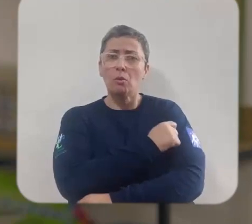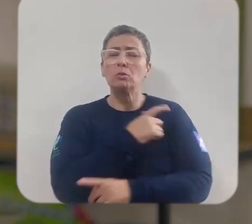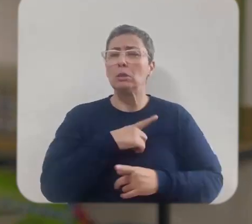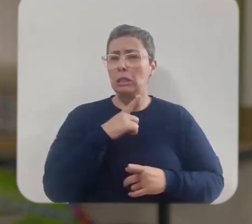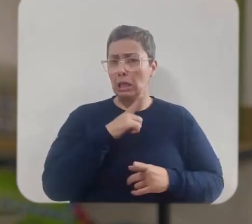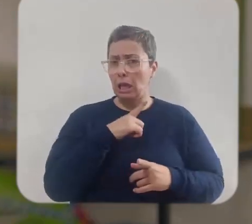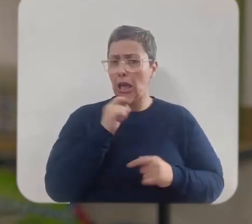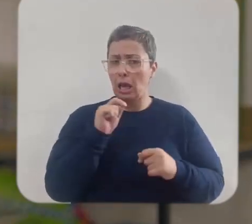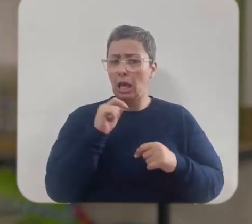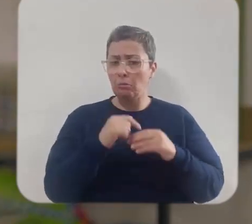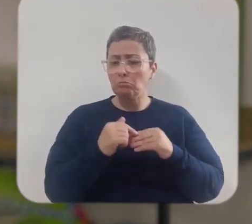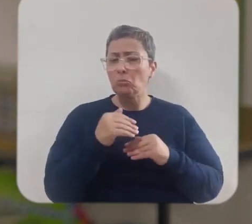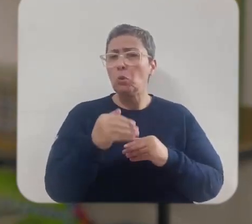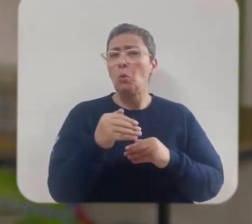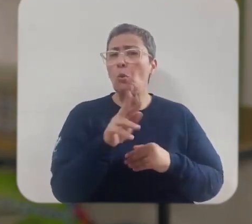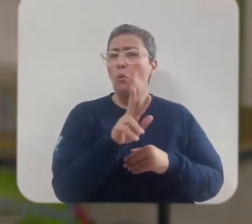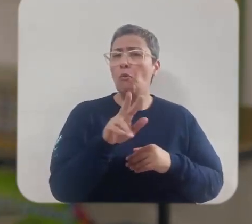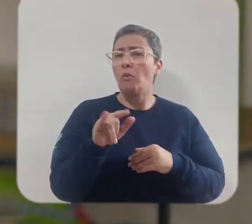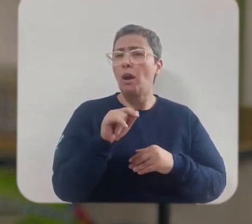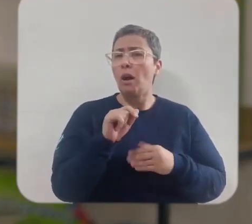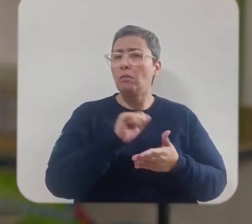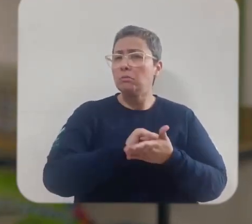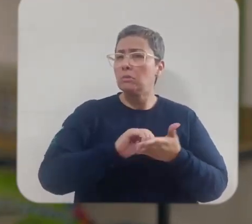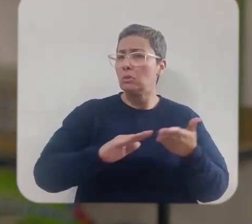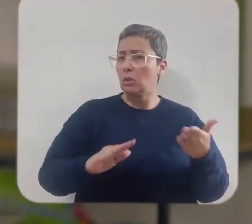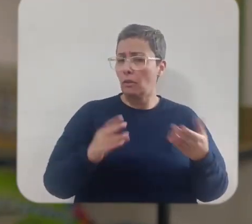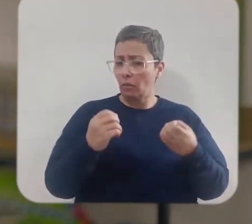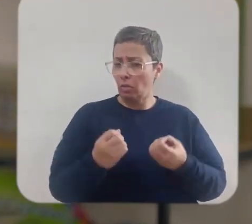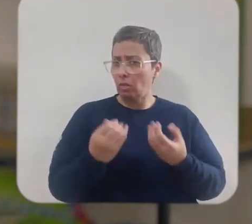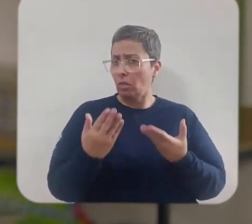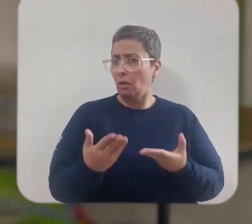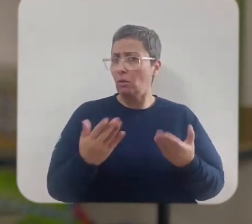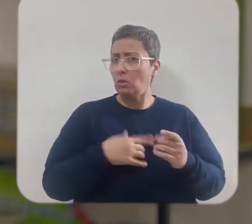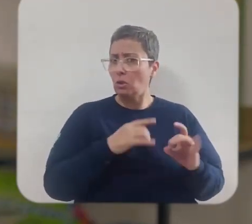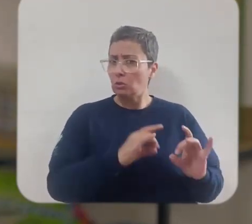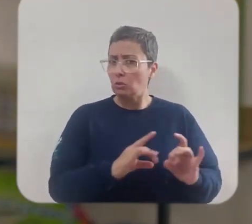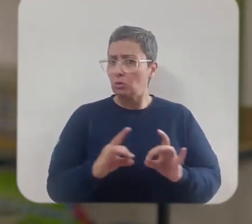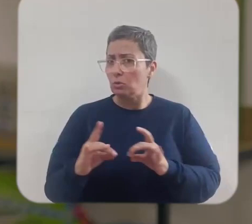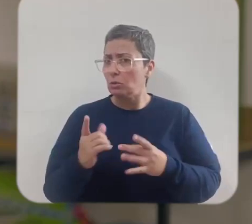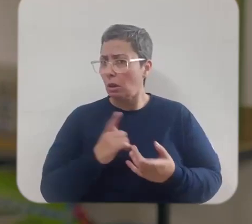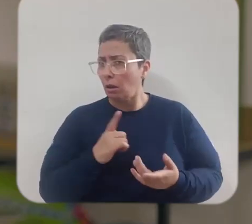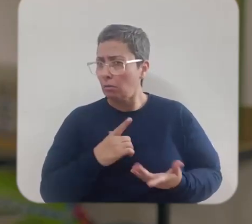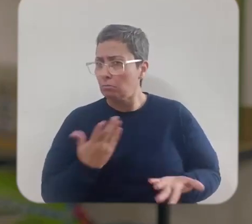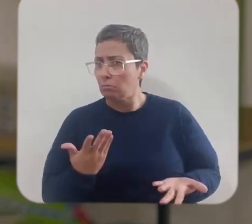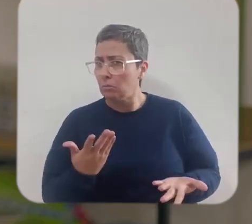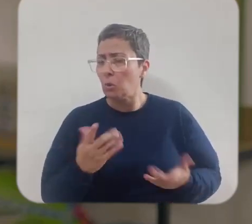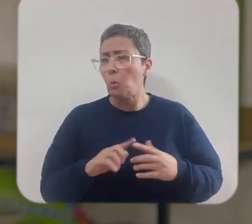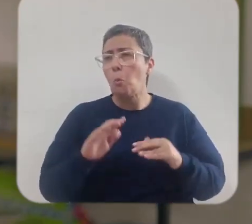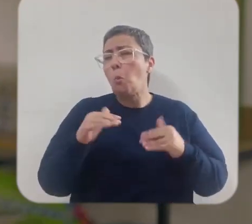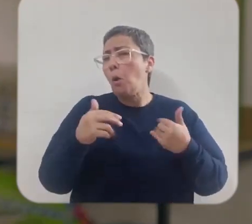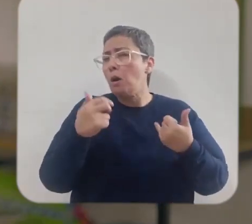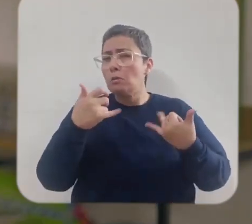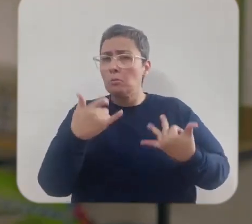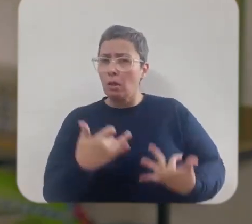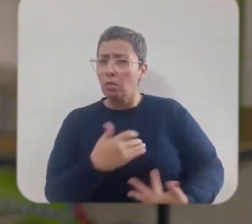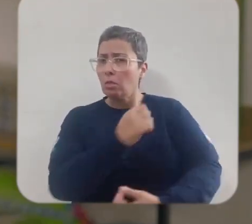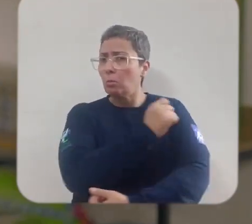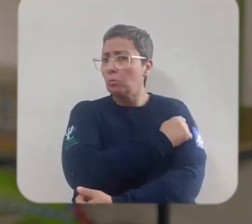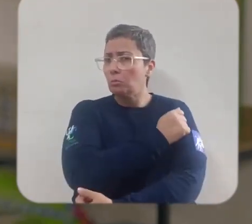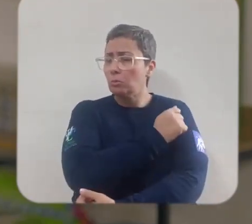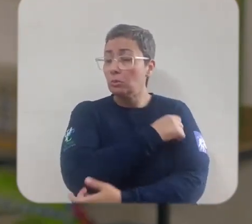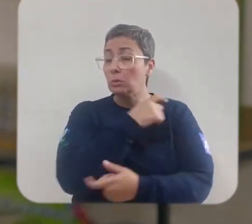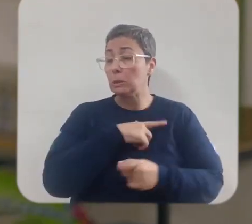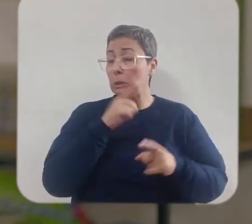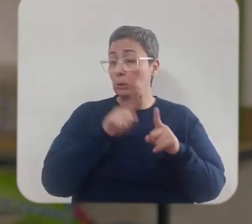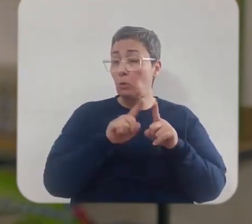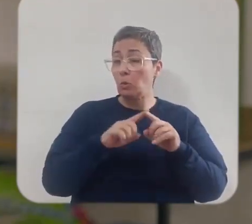educandos, eles têm previsibilidade das atividades que lhes são ofertadas todos os dias? E quando eu falo os